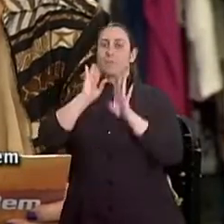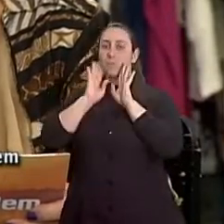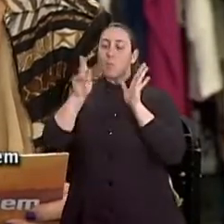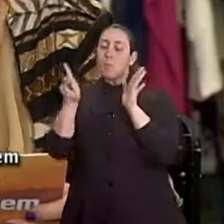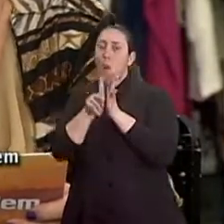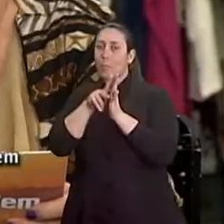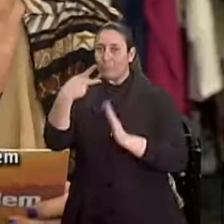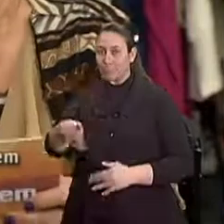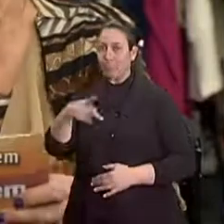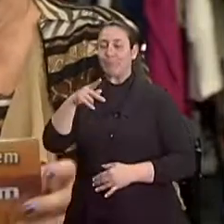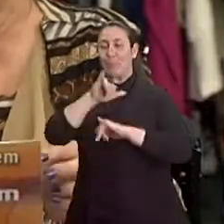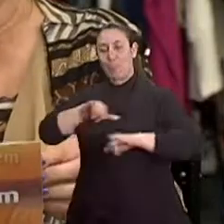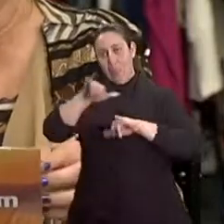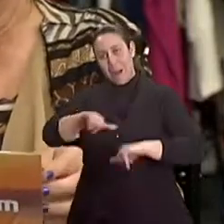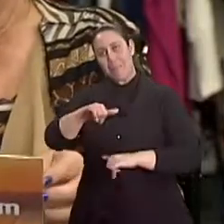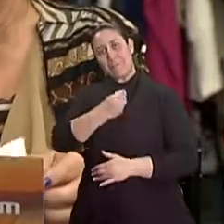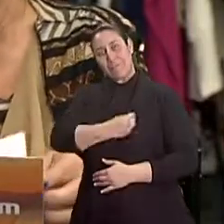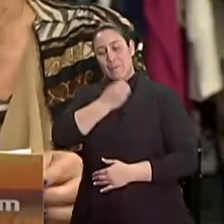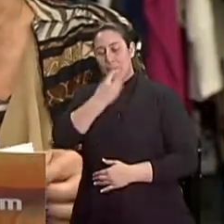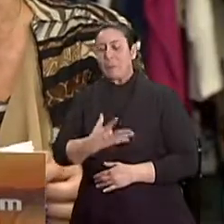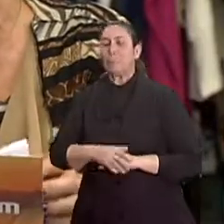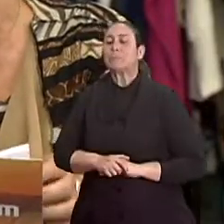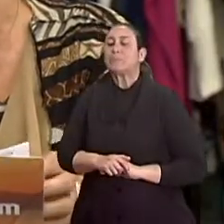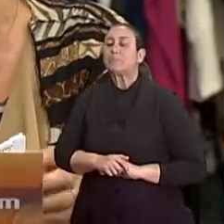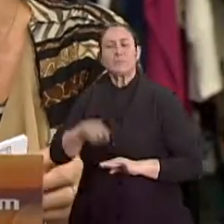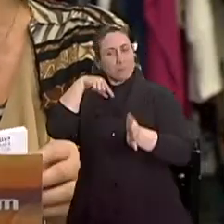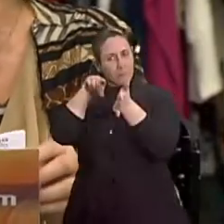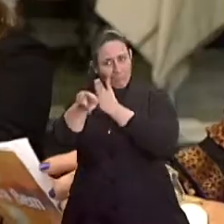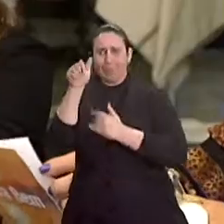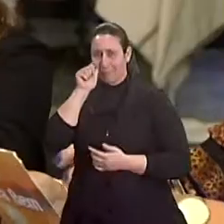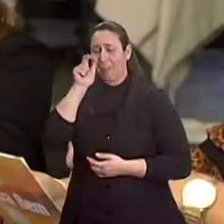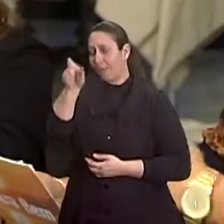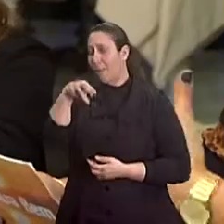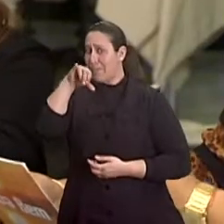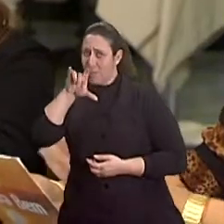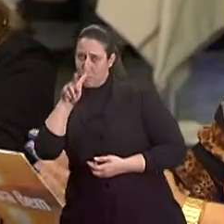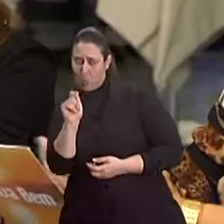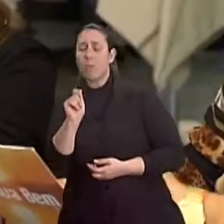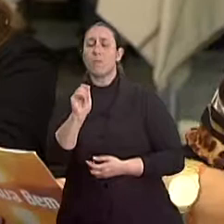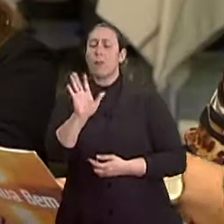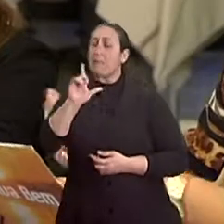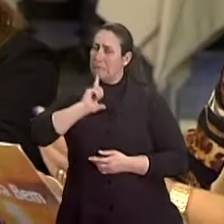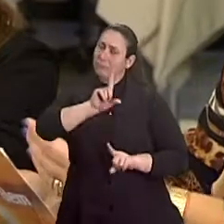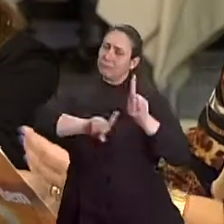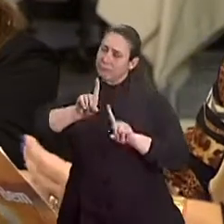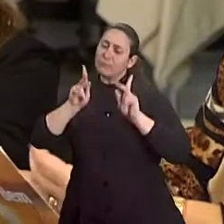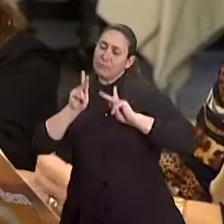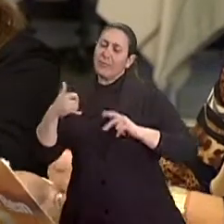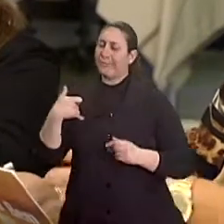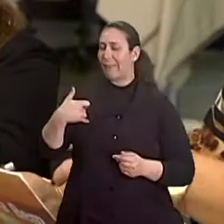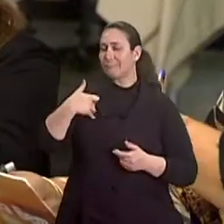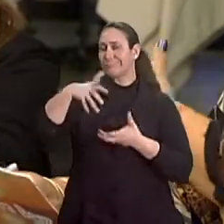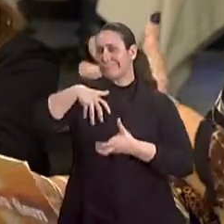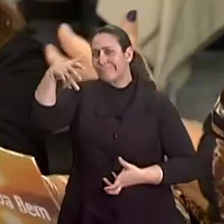facebook.com/programavivabem. Tudo junto. Milka, a gente falava exatamente dessa dificuldade, muitas vezes, de pessoas de uma certa idade, principalmente passando dos 50, as